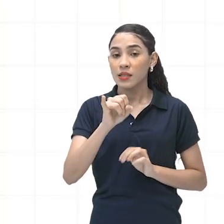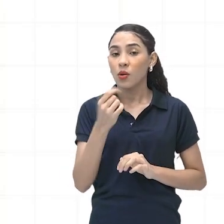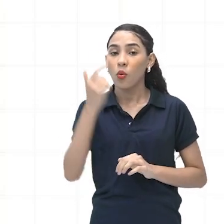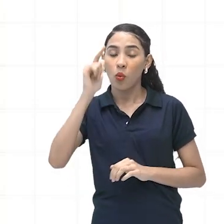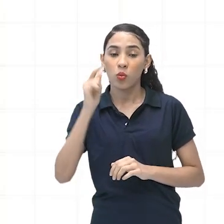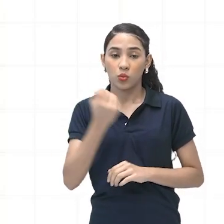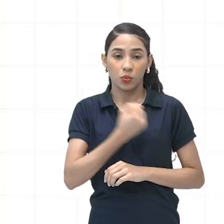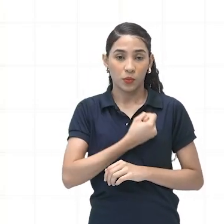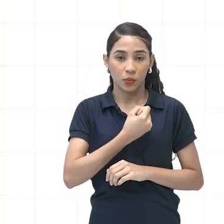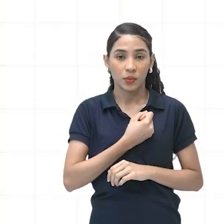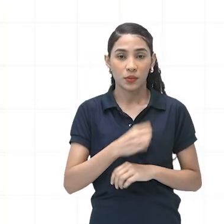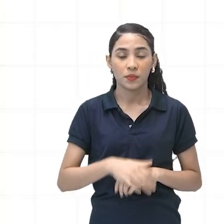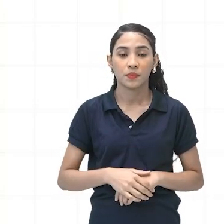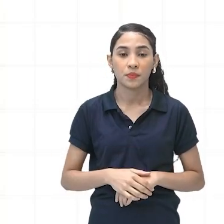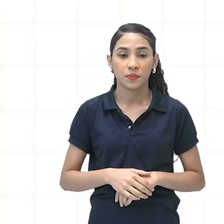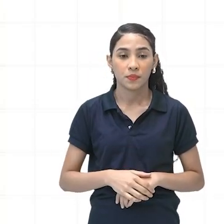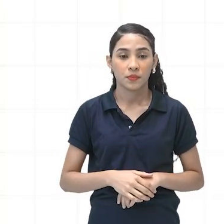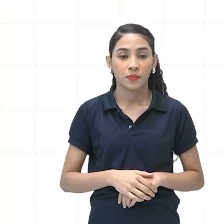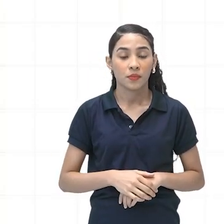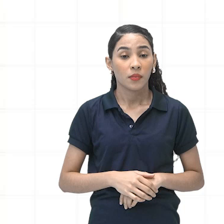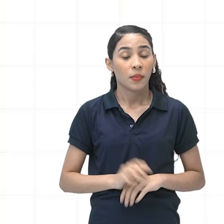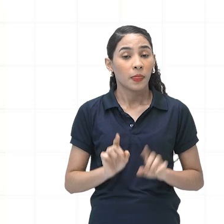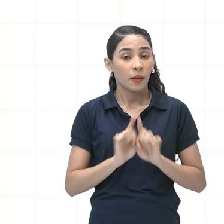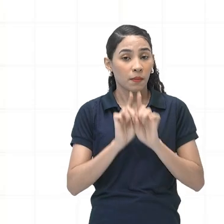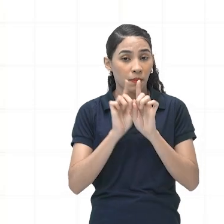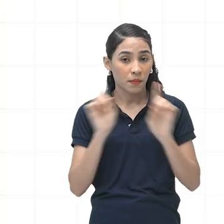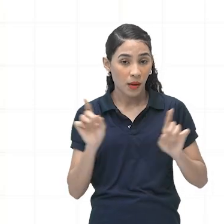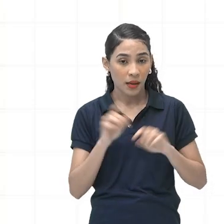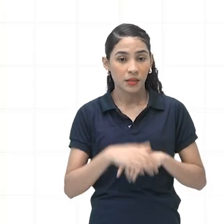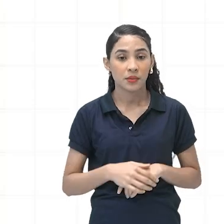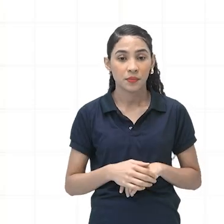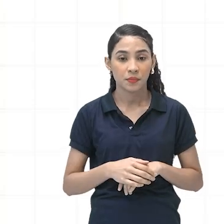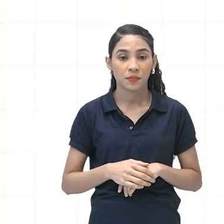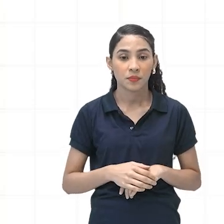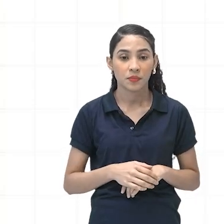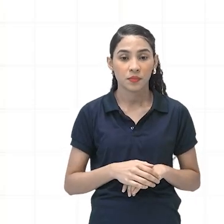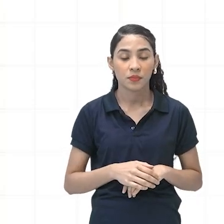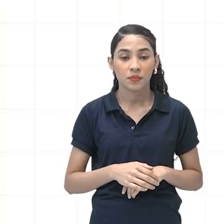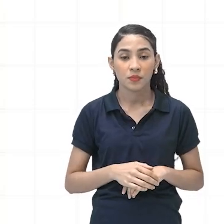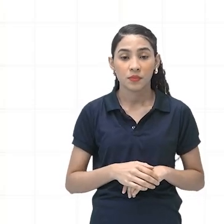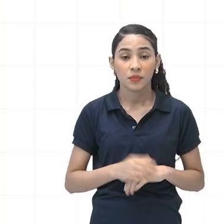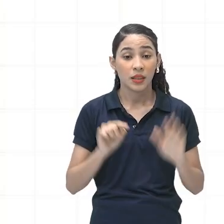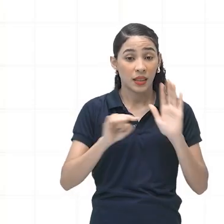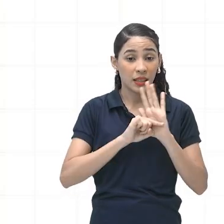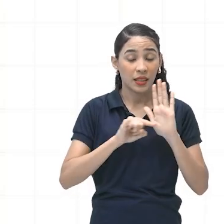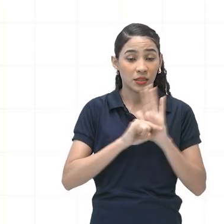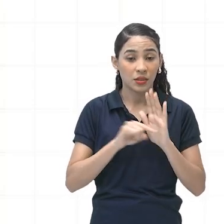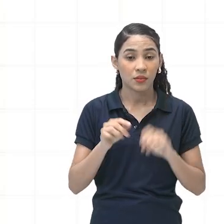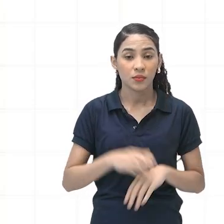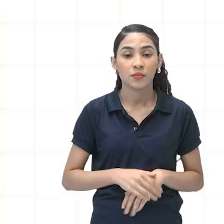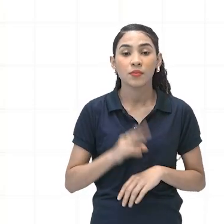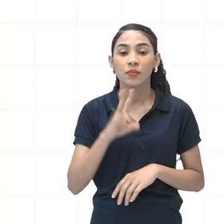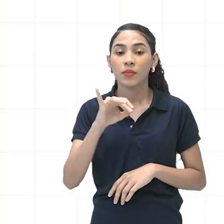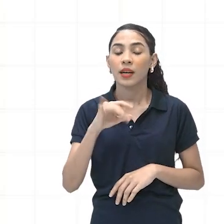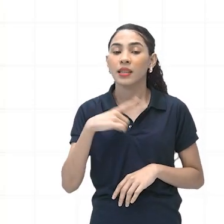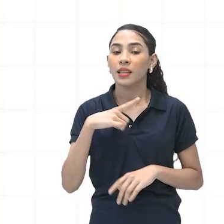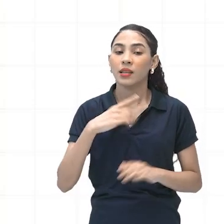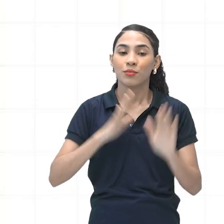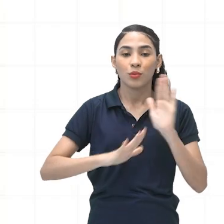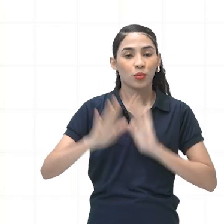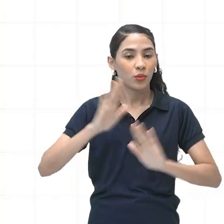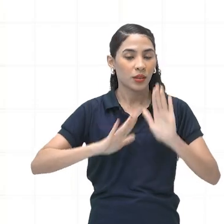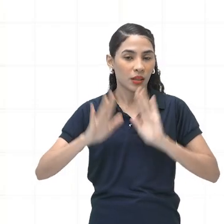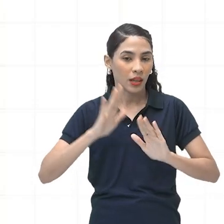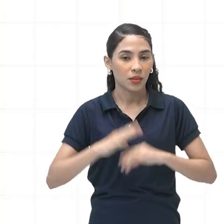outro valor, o resultado ia ser positivo. Porém, quando a base é negativa, nós vamos ter que tomar um